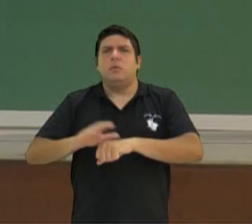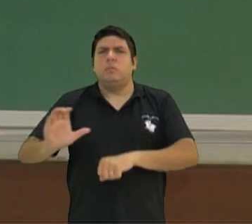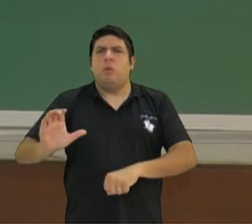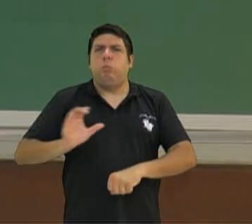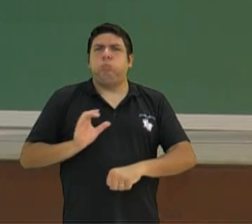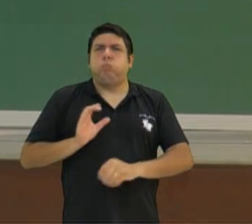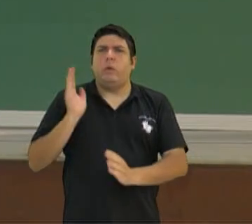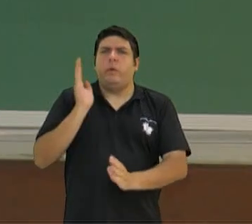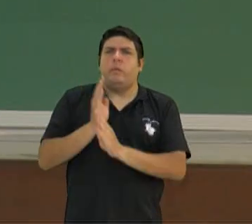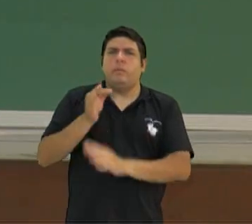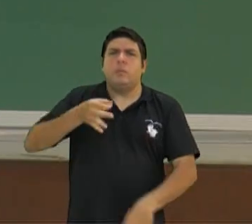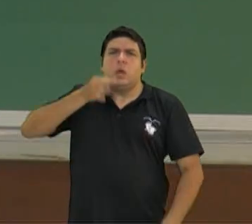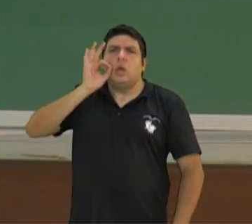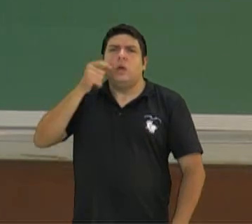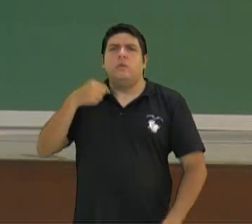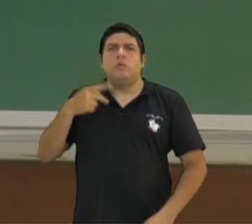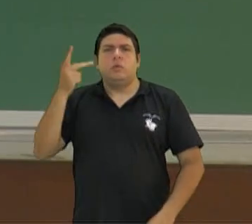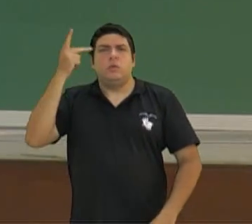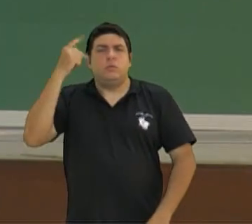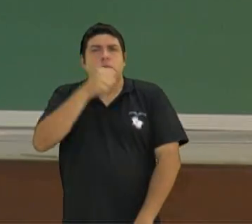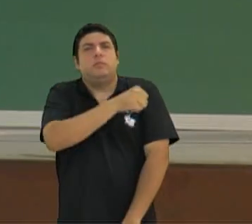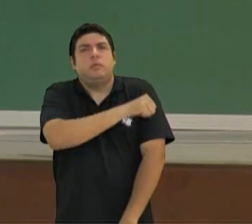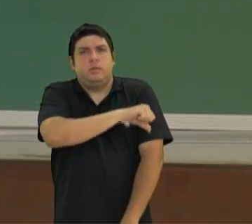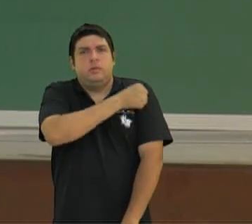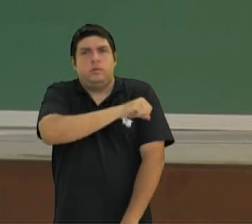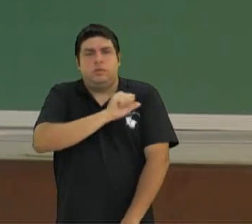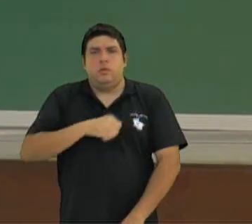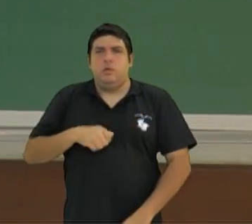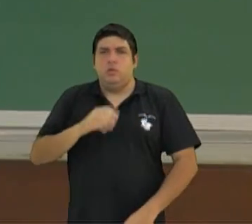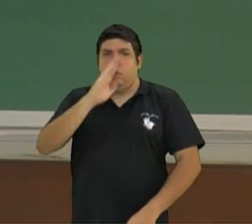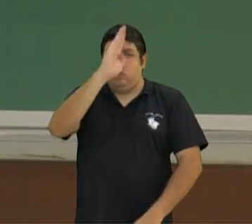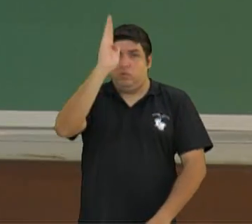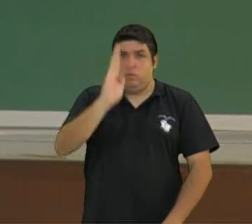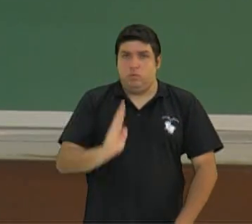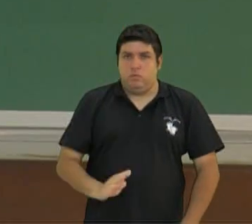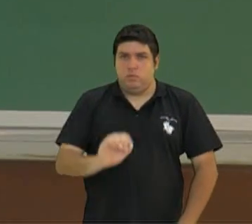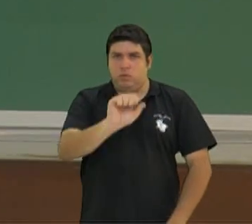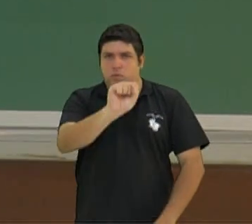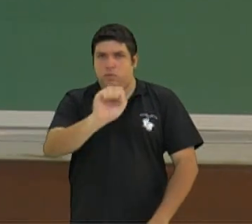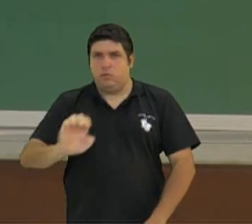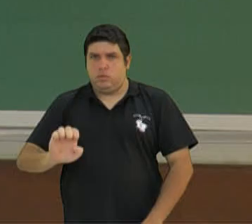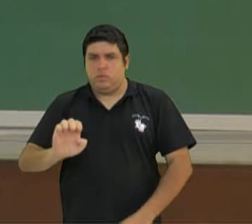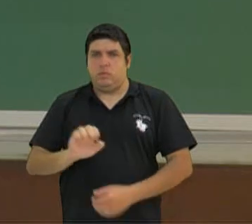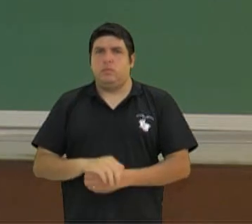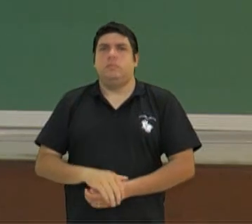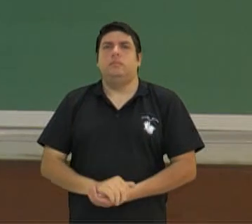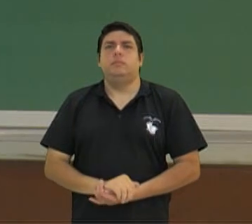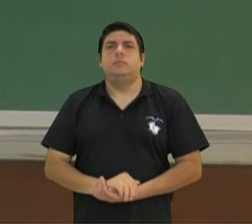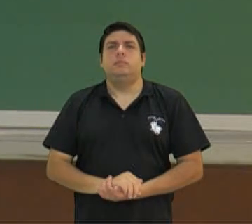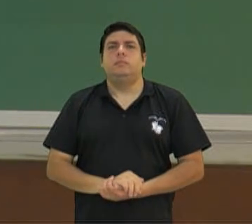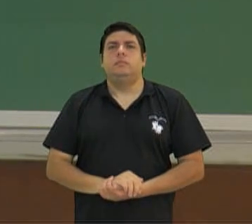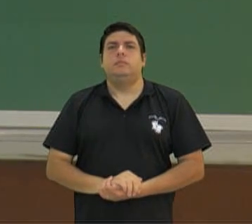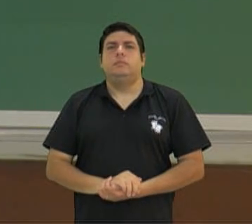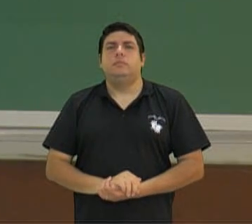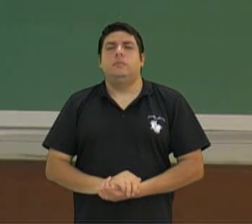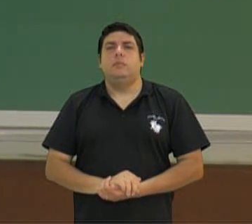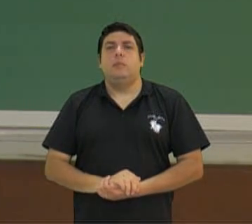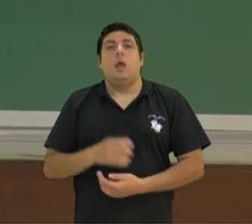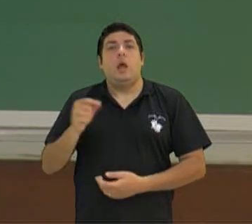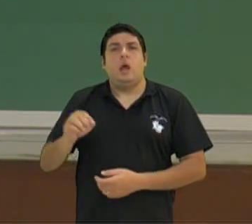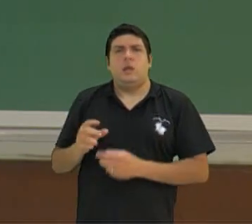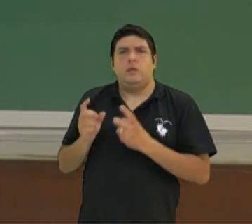investimento foram as regiões de São Paulo e Rio de Janeiro, né? Na região sudeste, os estados de São Paulo e Rio de Janeiro. E investiu ali em quê?